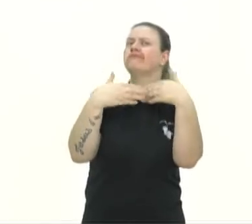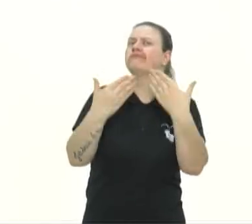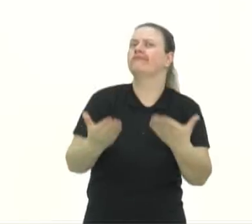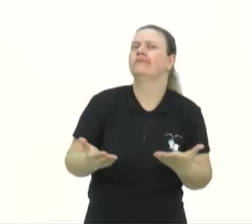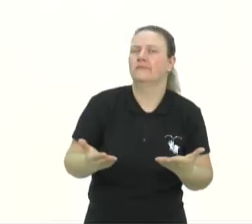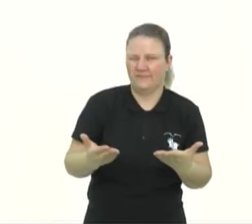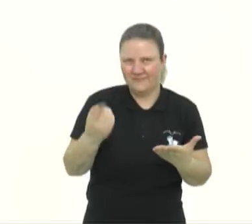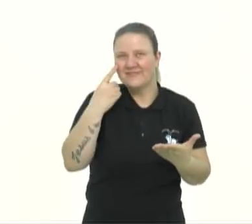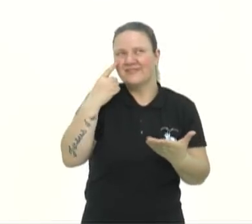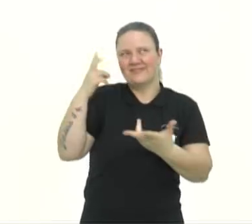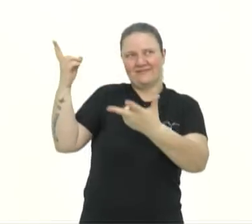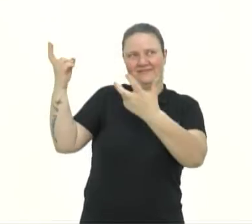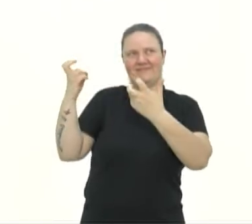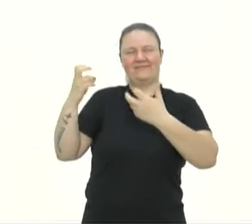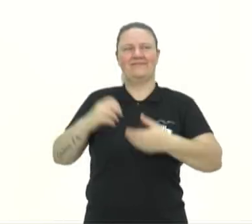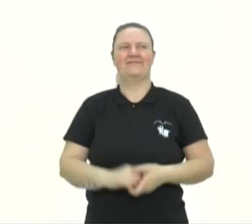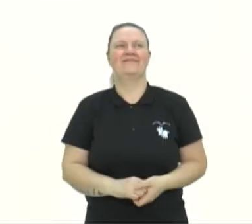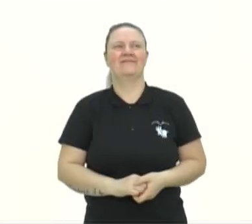Vamos ver?